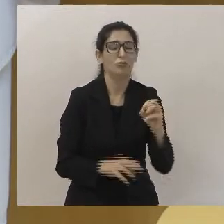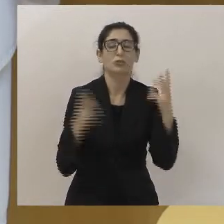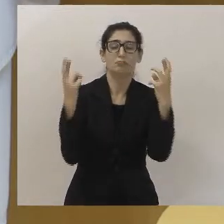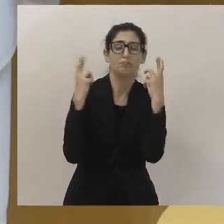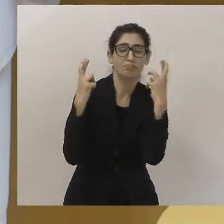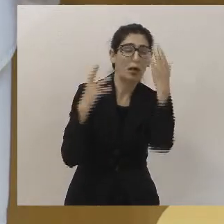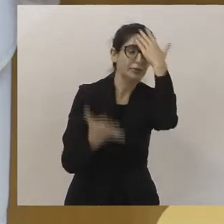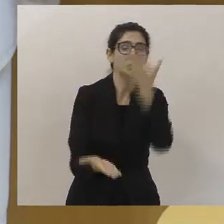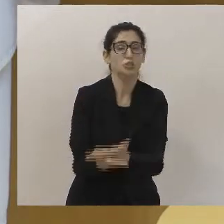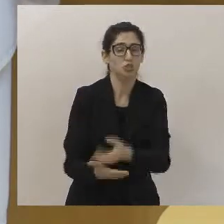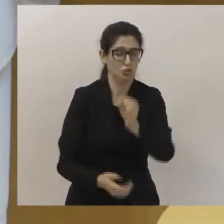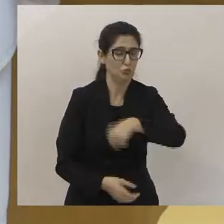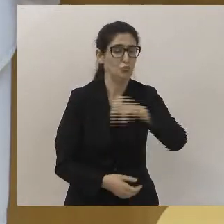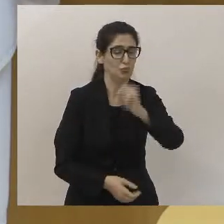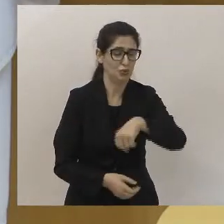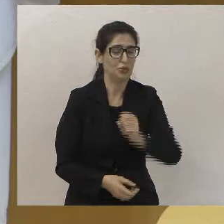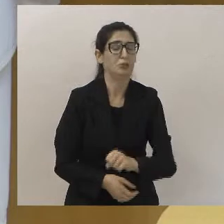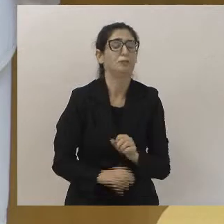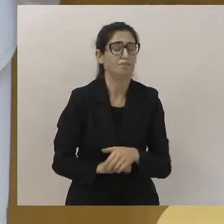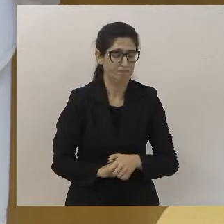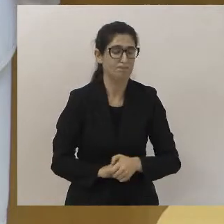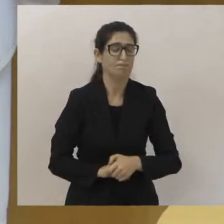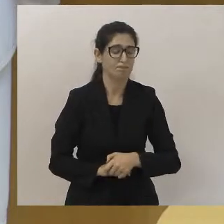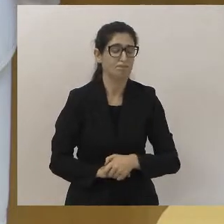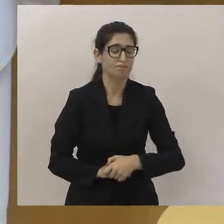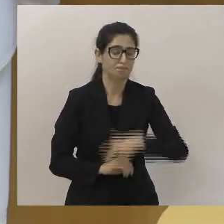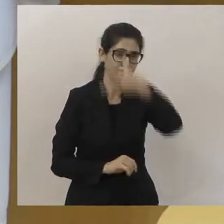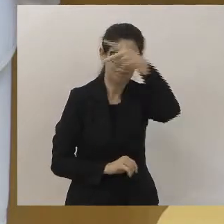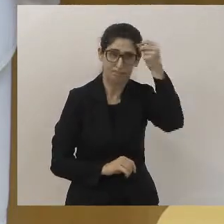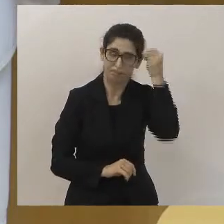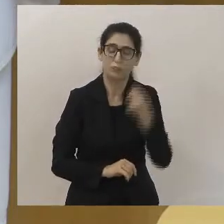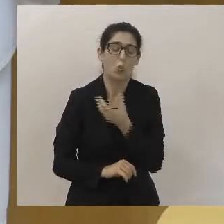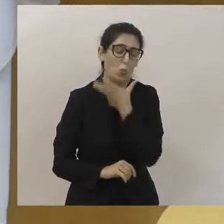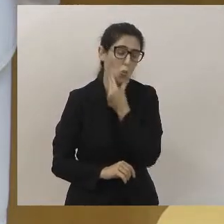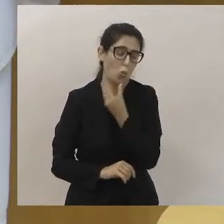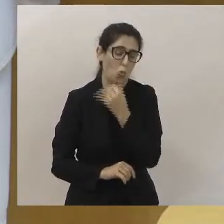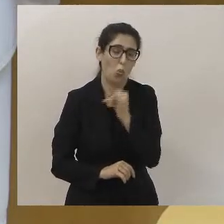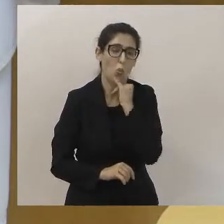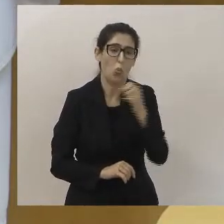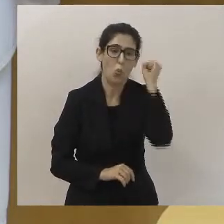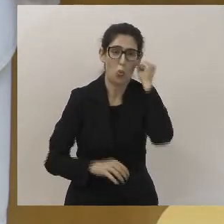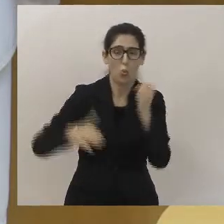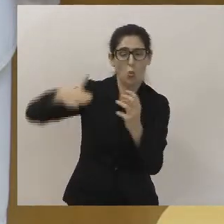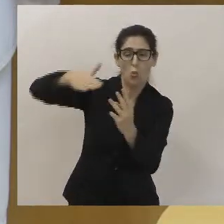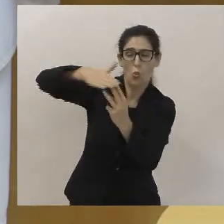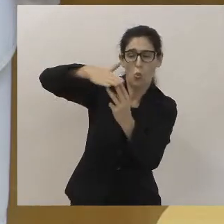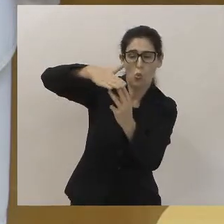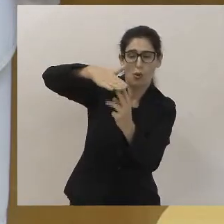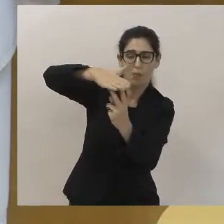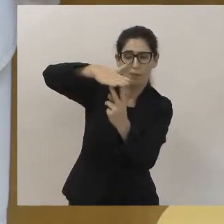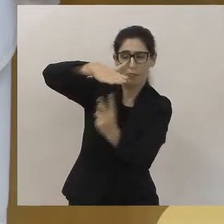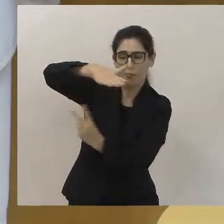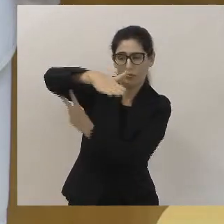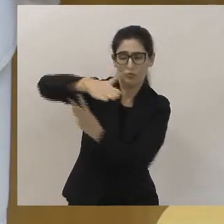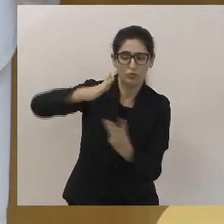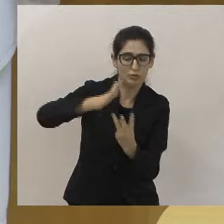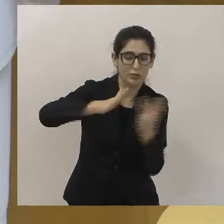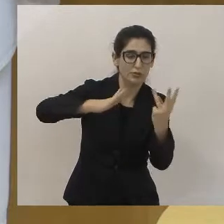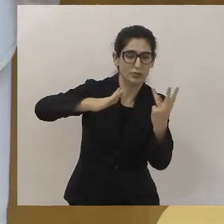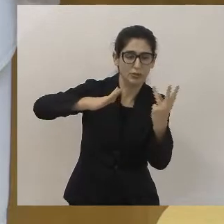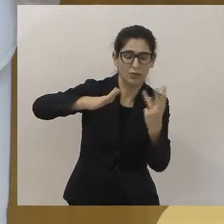muito muito no prefeito jair santana ea terceira ponte e hospitalar desde criança sai